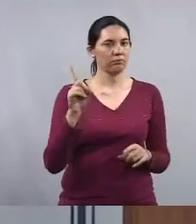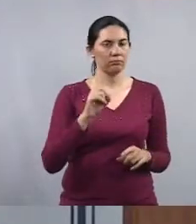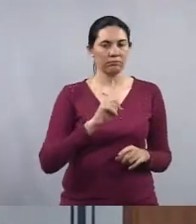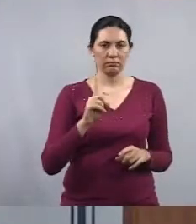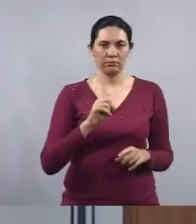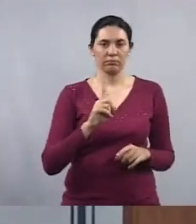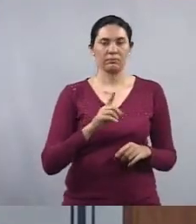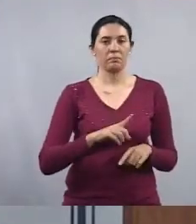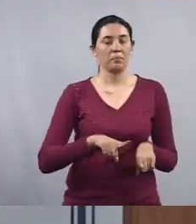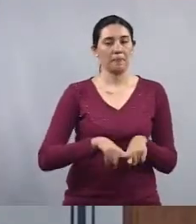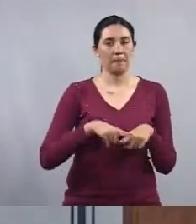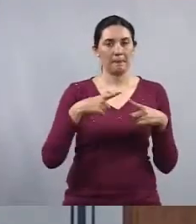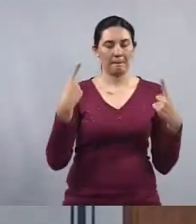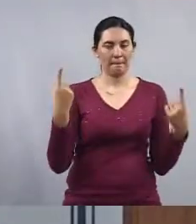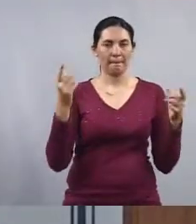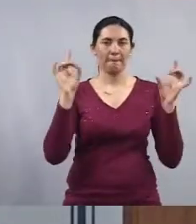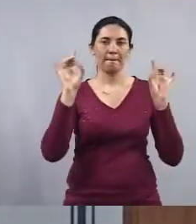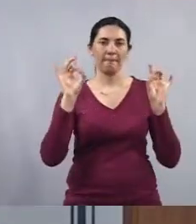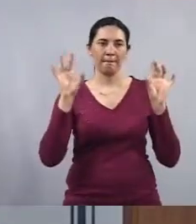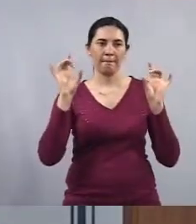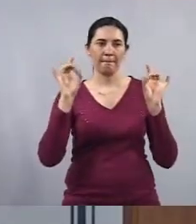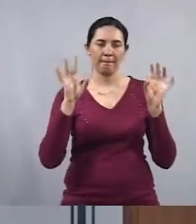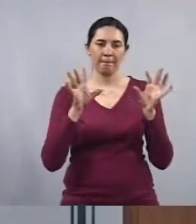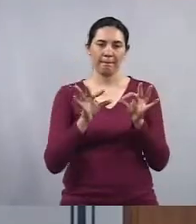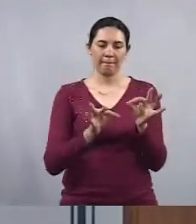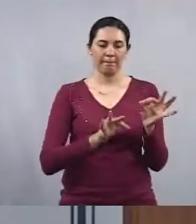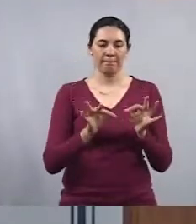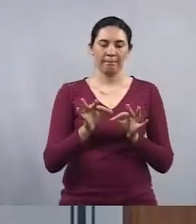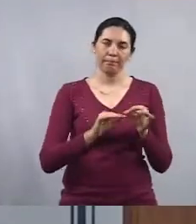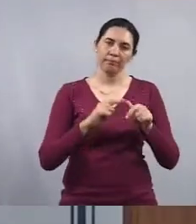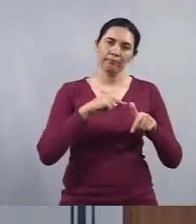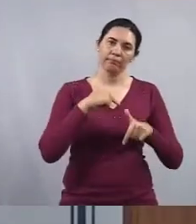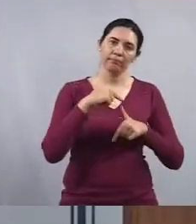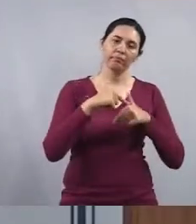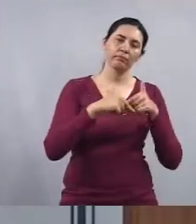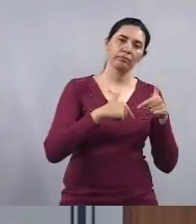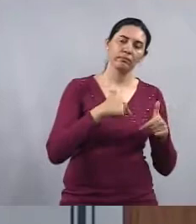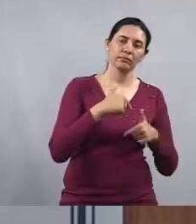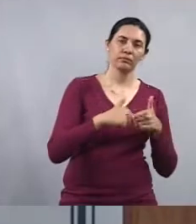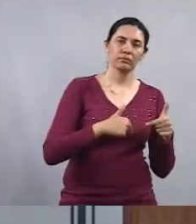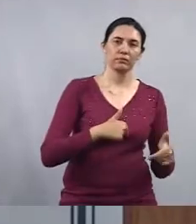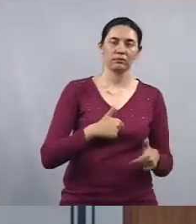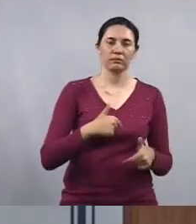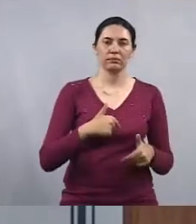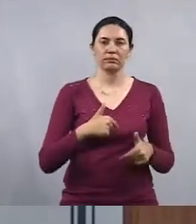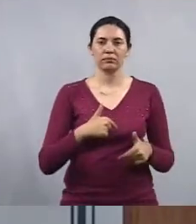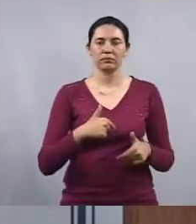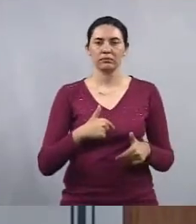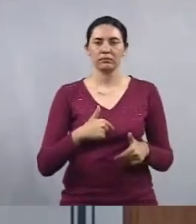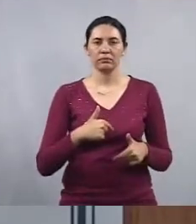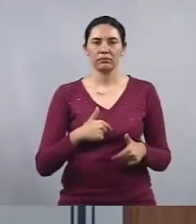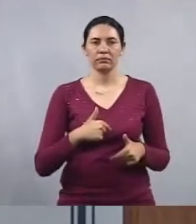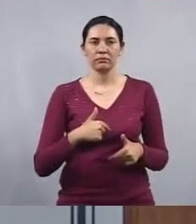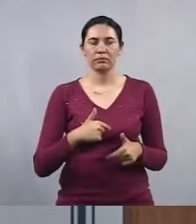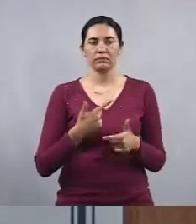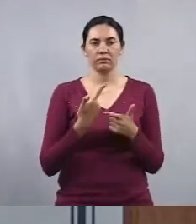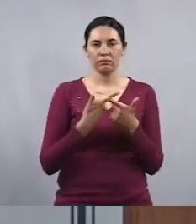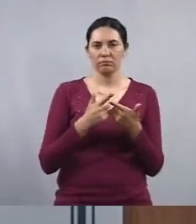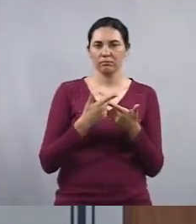Bombeiros, mas principalmente o plano de ação para situações